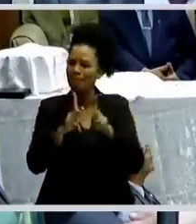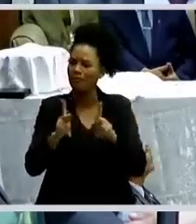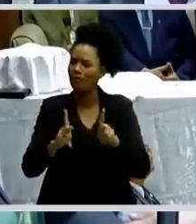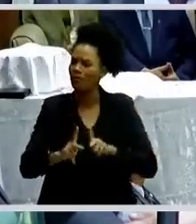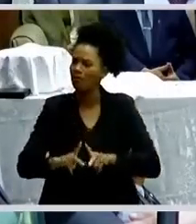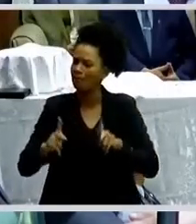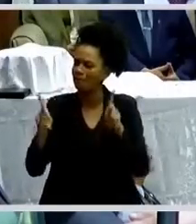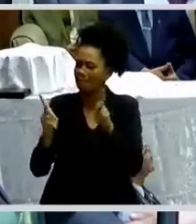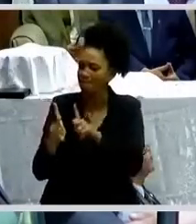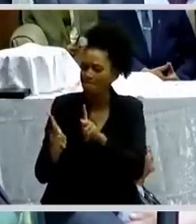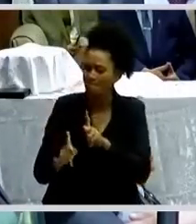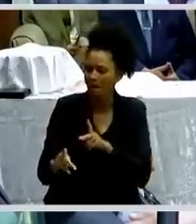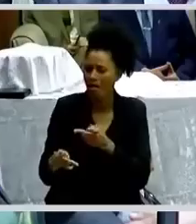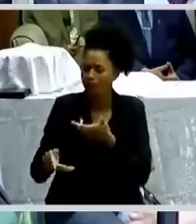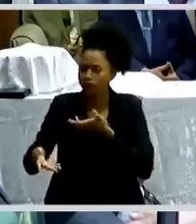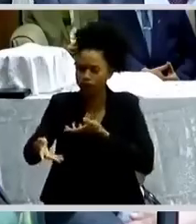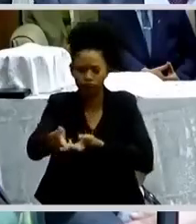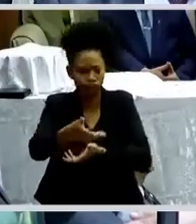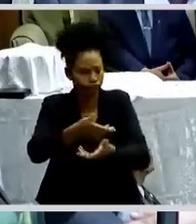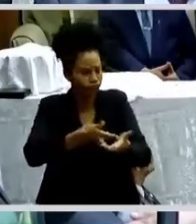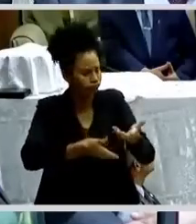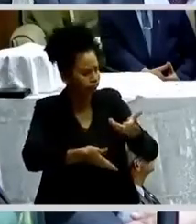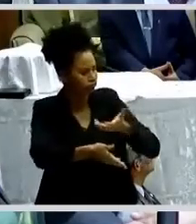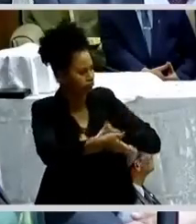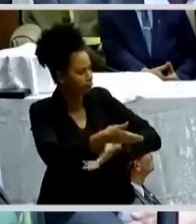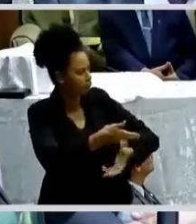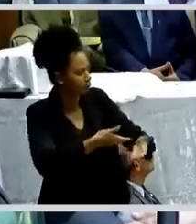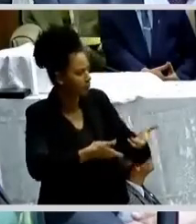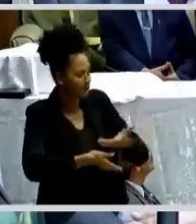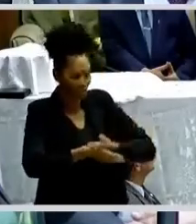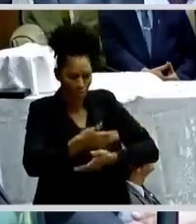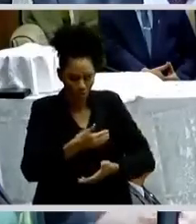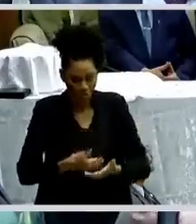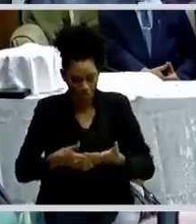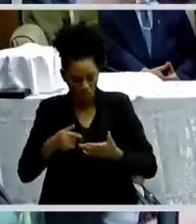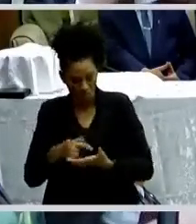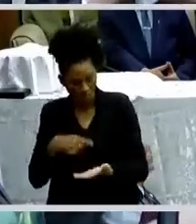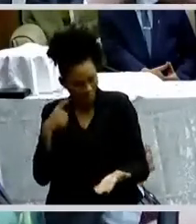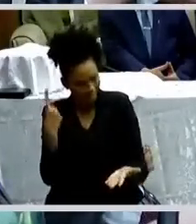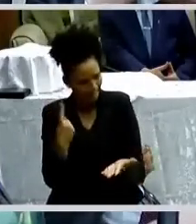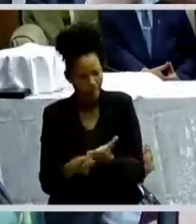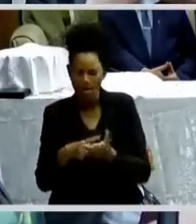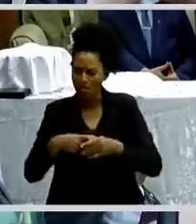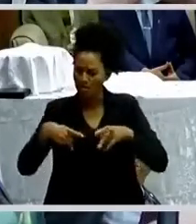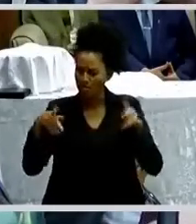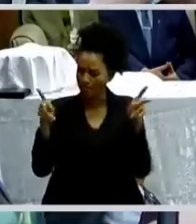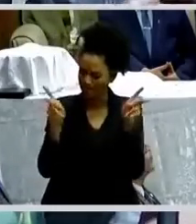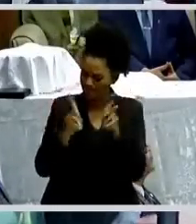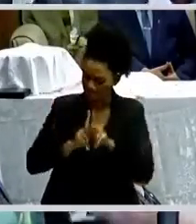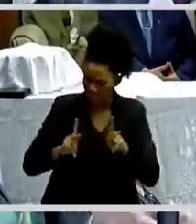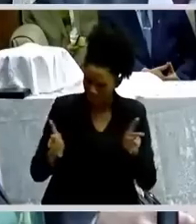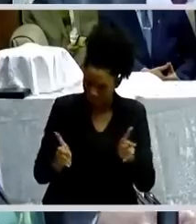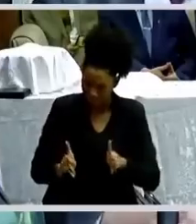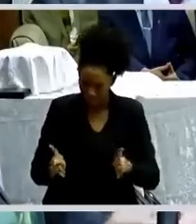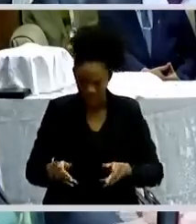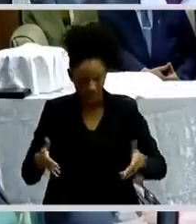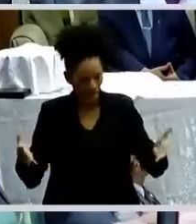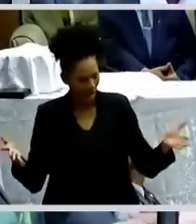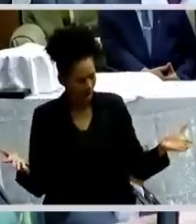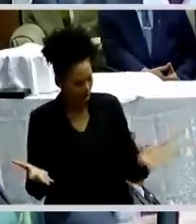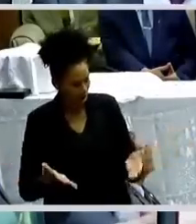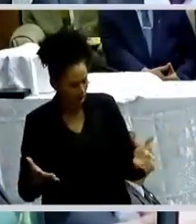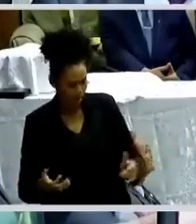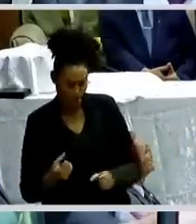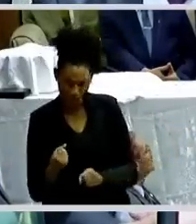os inimigos em redor. E quando ele estabelece a paz, então ele agora vai